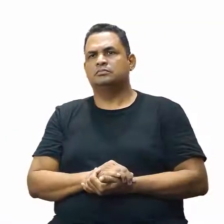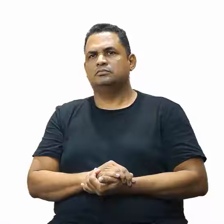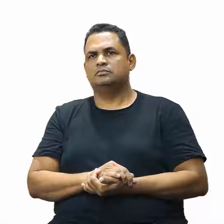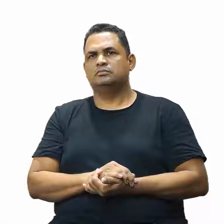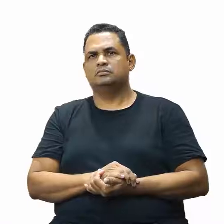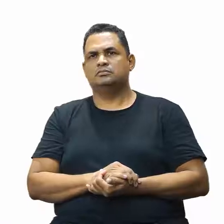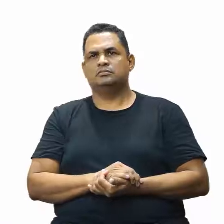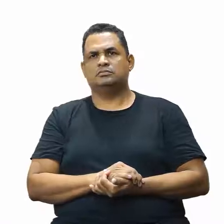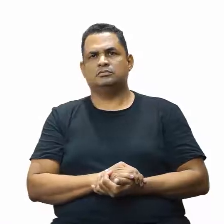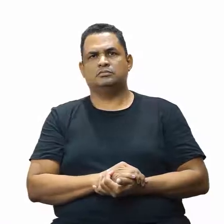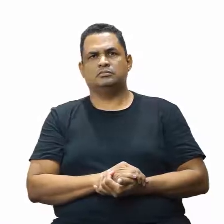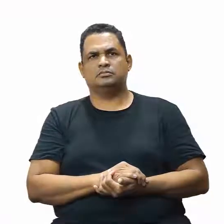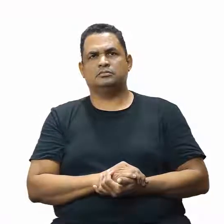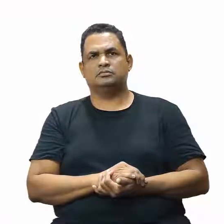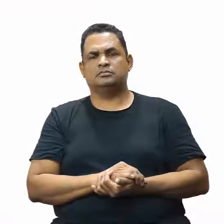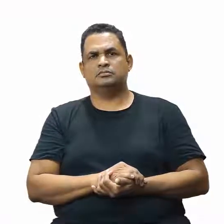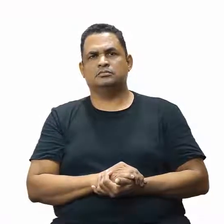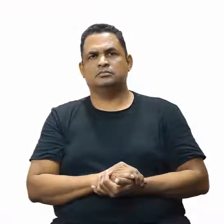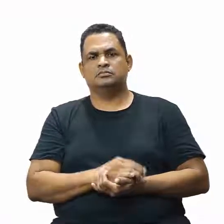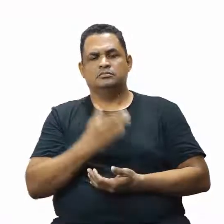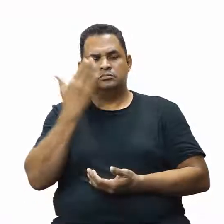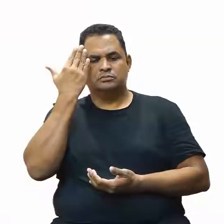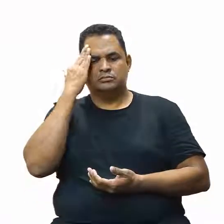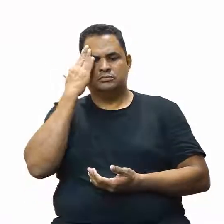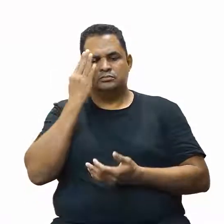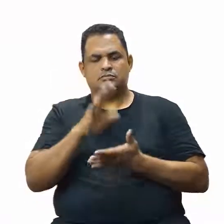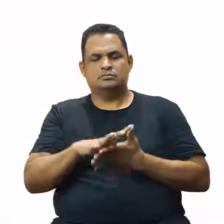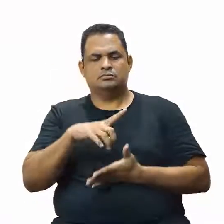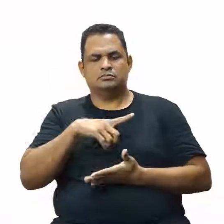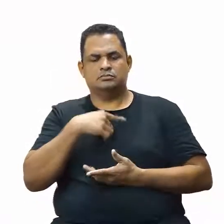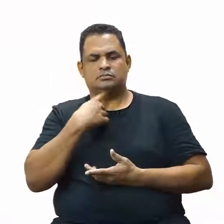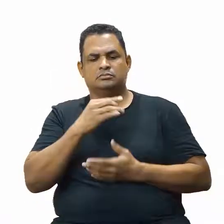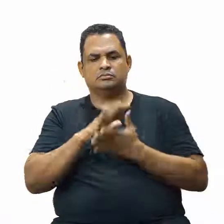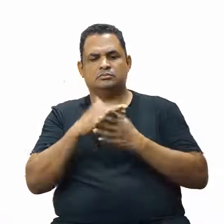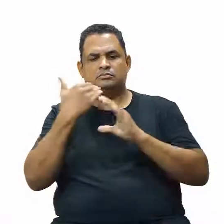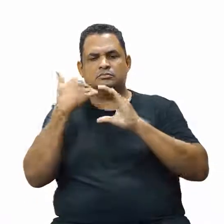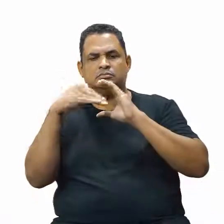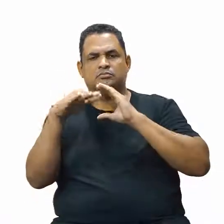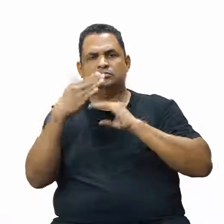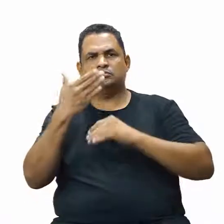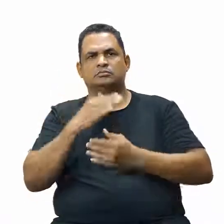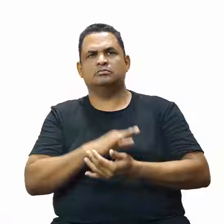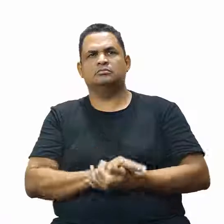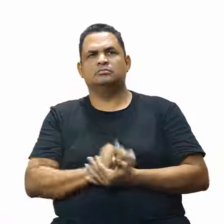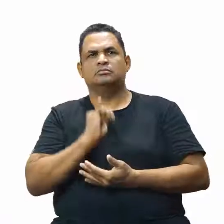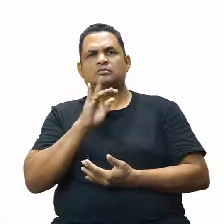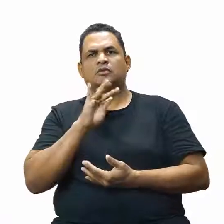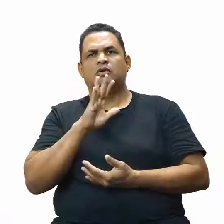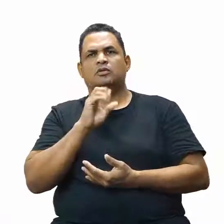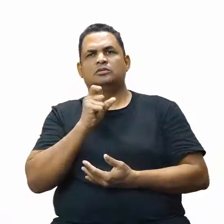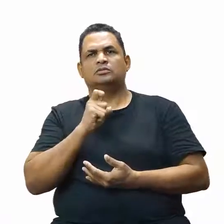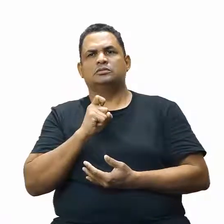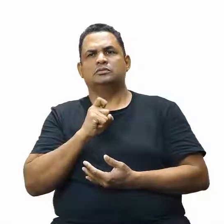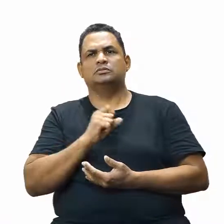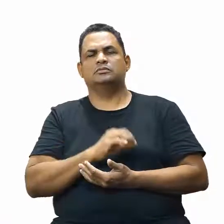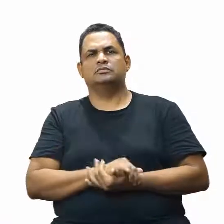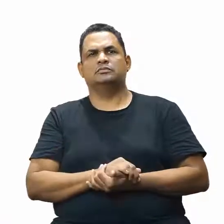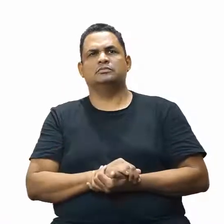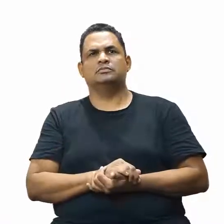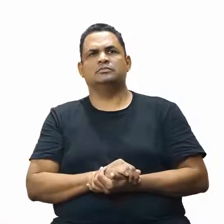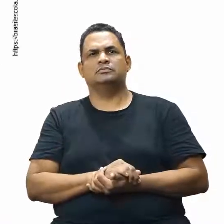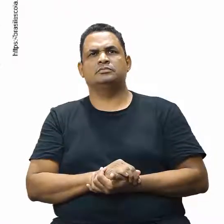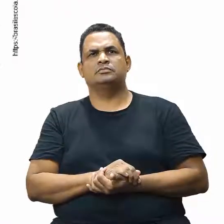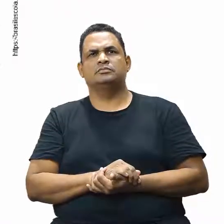Entendeu? Ficou claro? Qualquer dúvida, manda aí inbox, ok? Prof, vamos